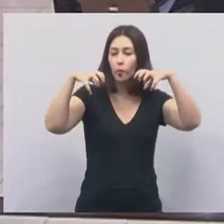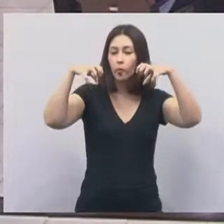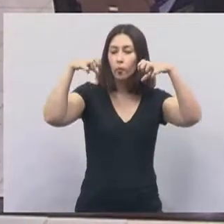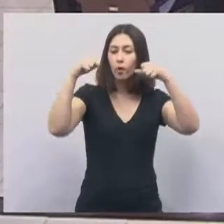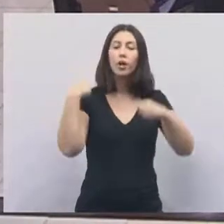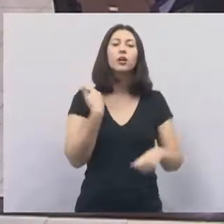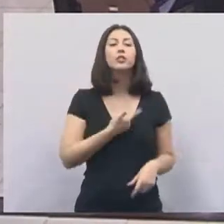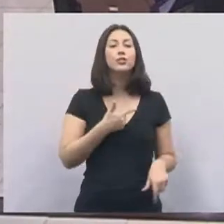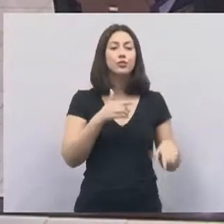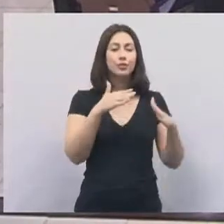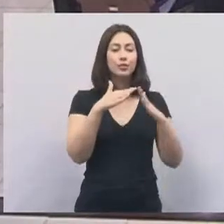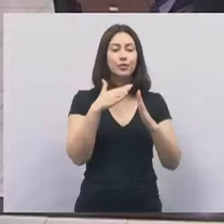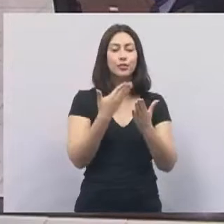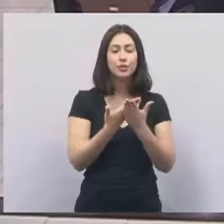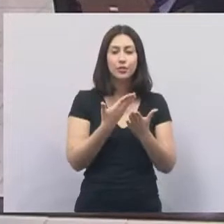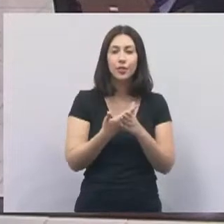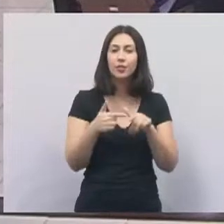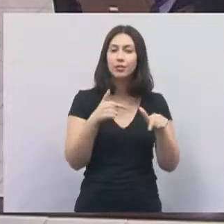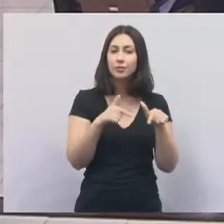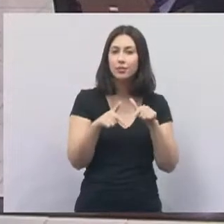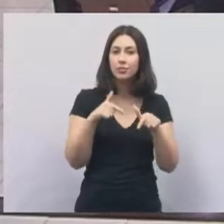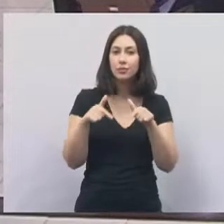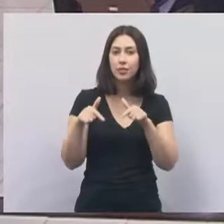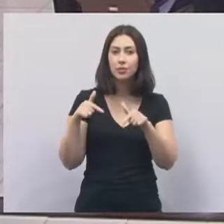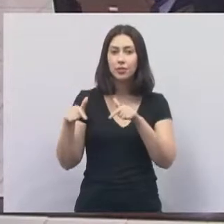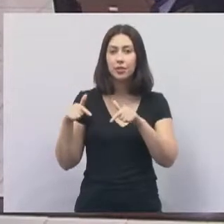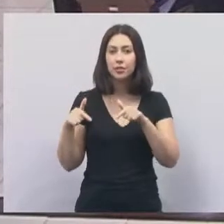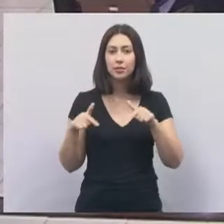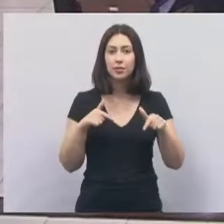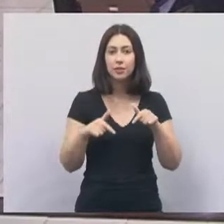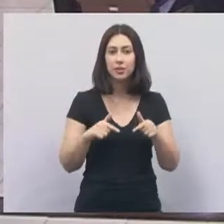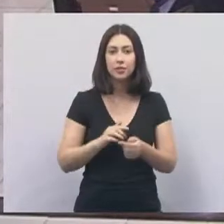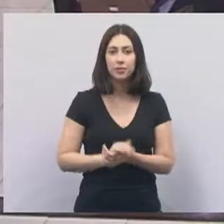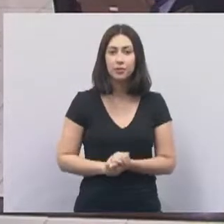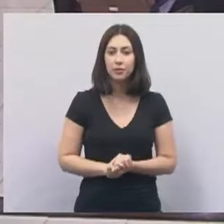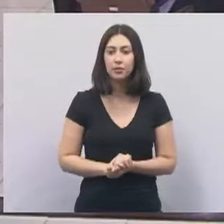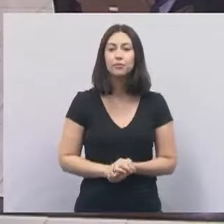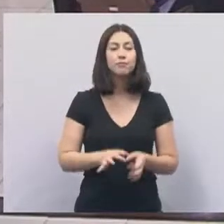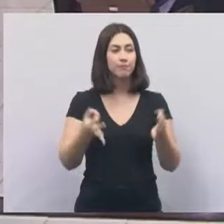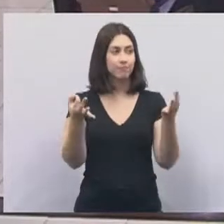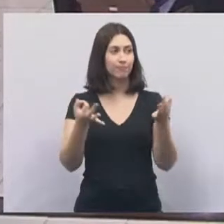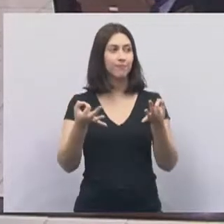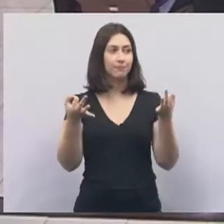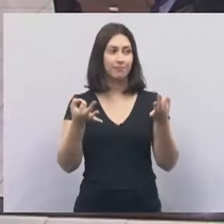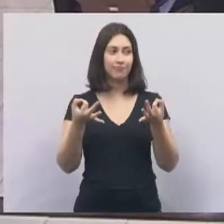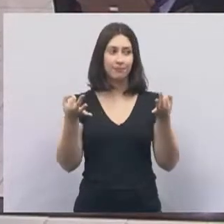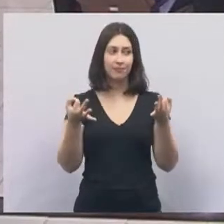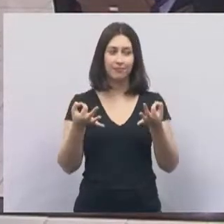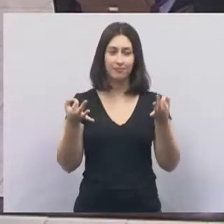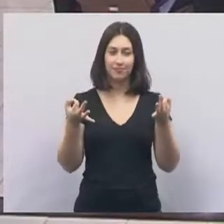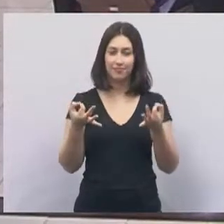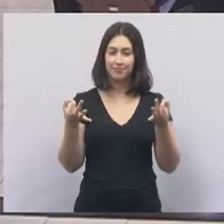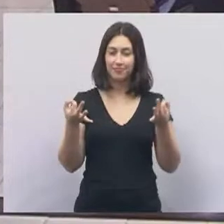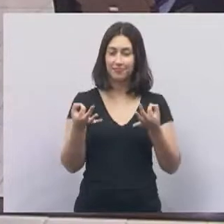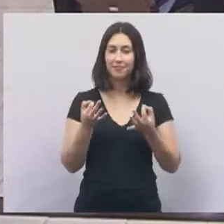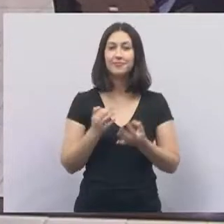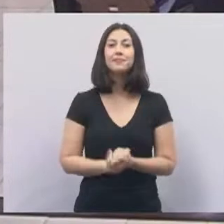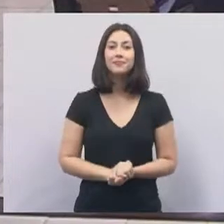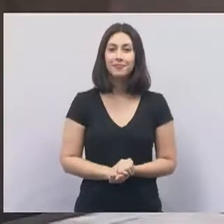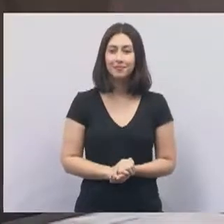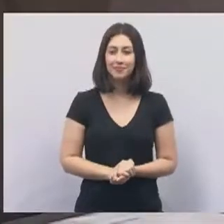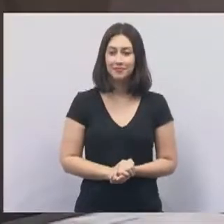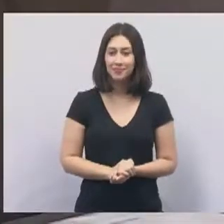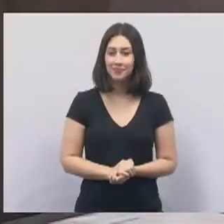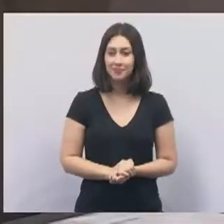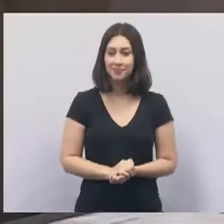nas escolas também então por isso a ideia no início mas não obviamente se a gente fizer o convite para o meio ambiente eles